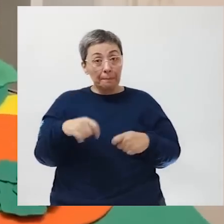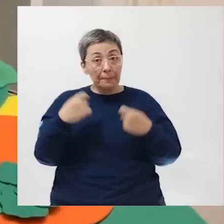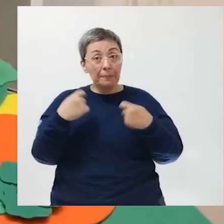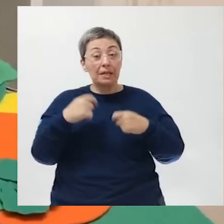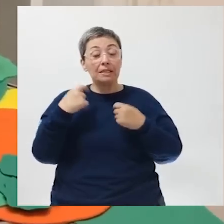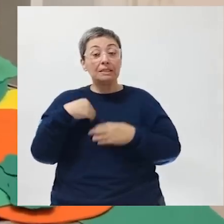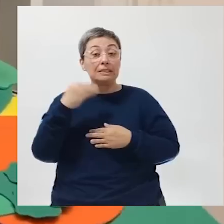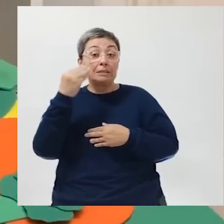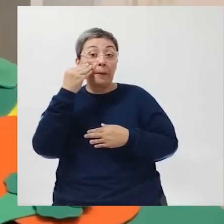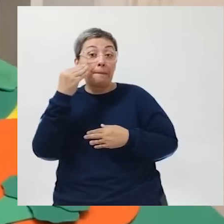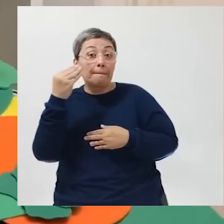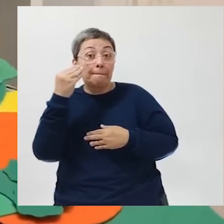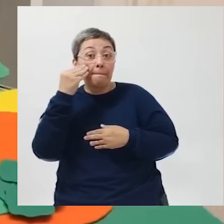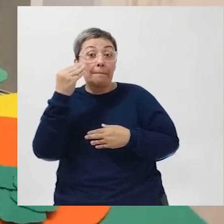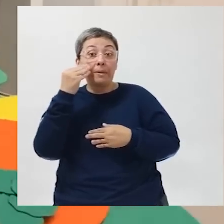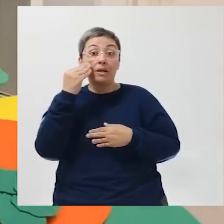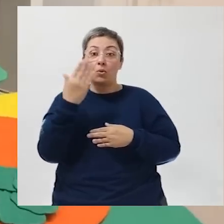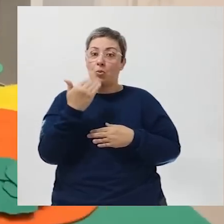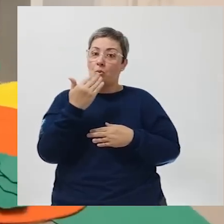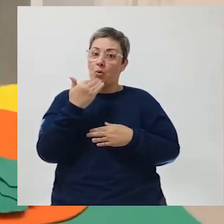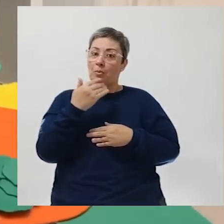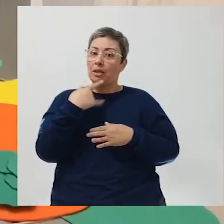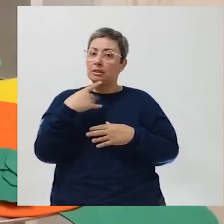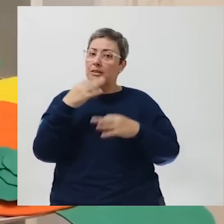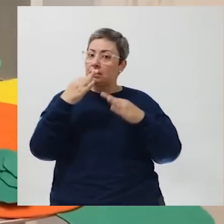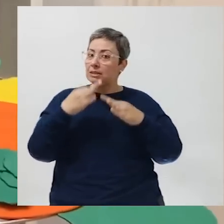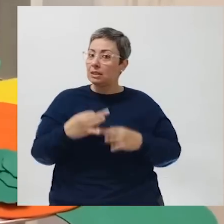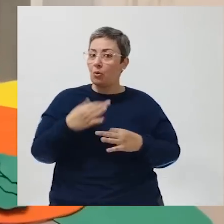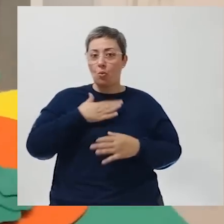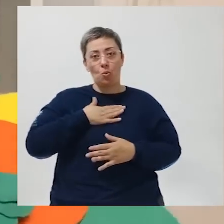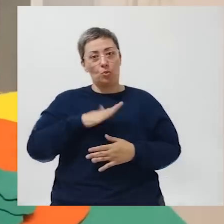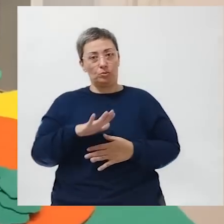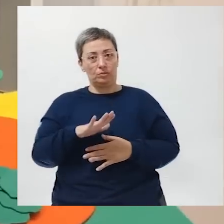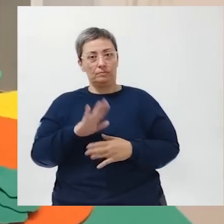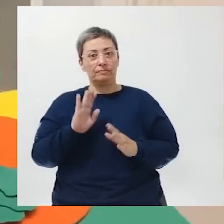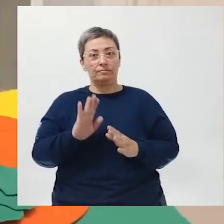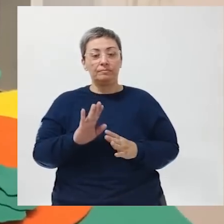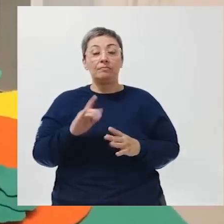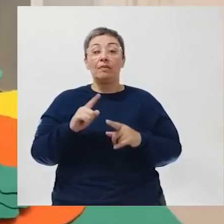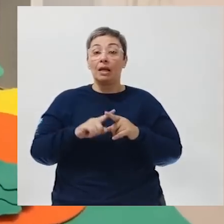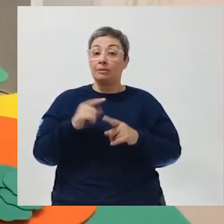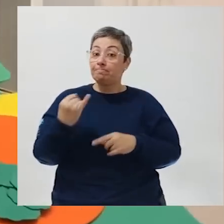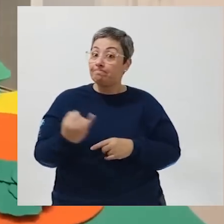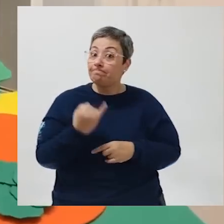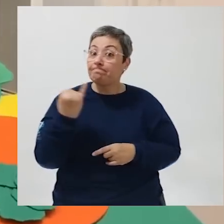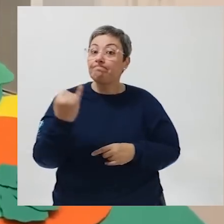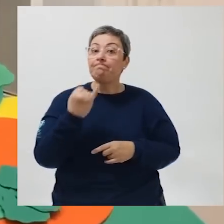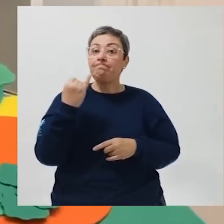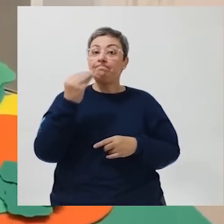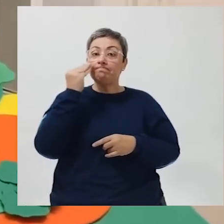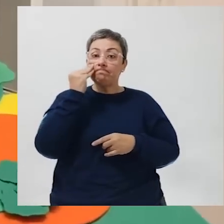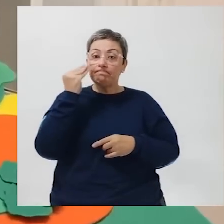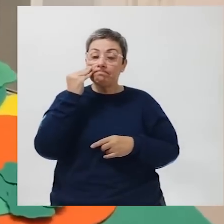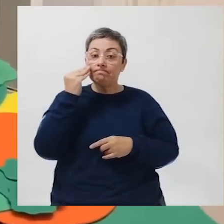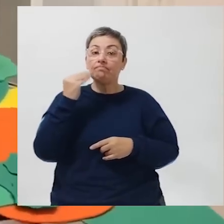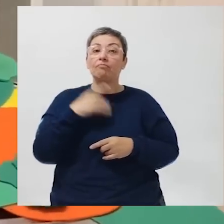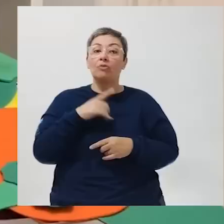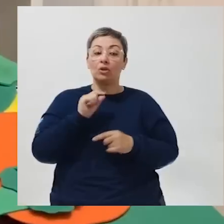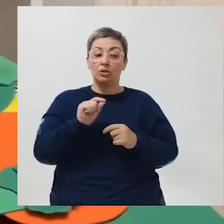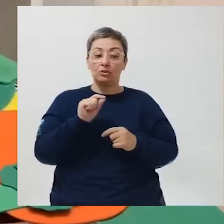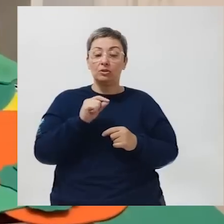Então a gente precisa experimentar os alimentos para ter certeza que a gente não gosta. E é importante a gente